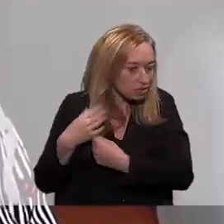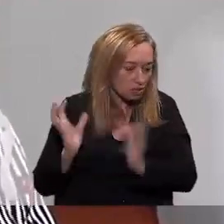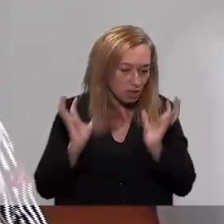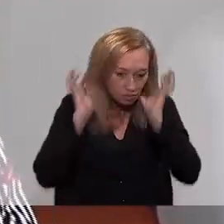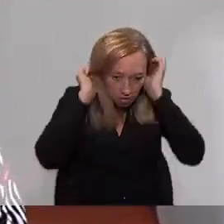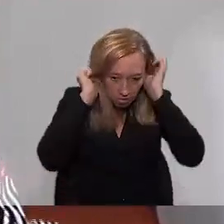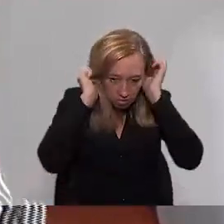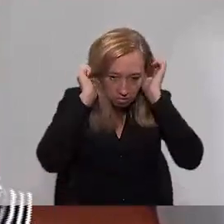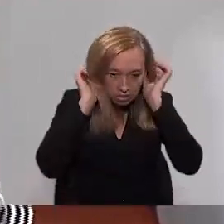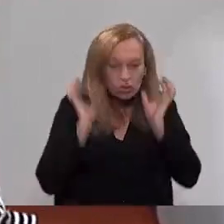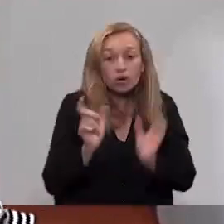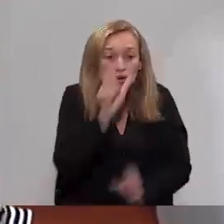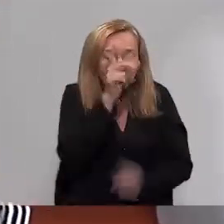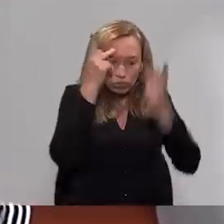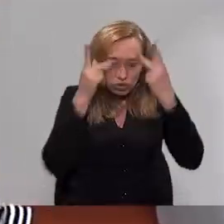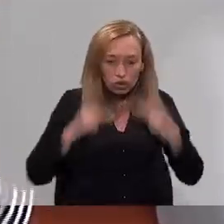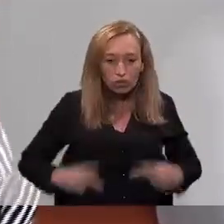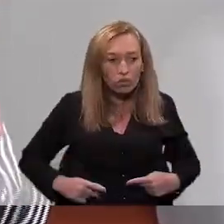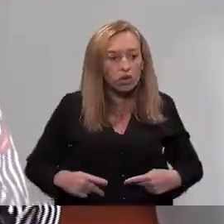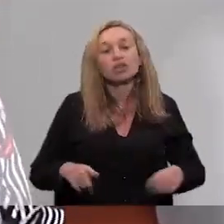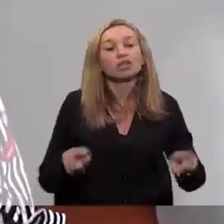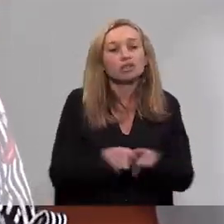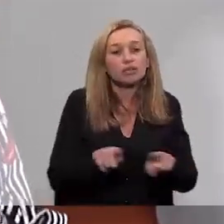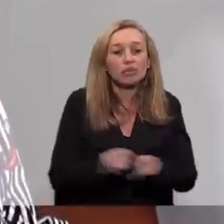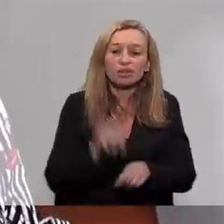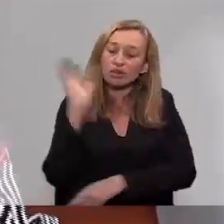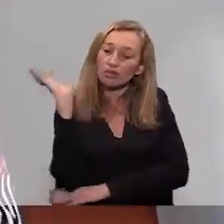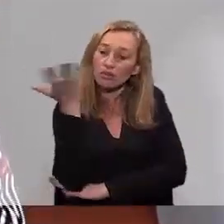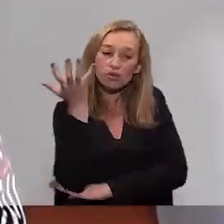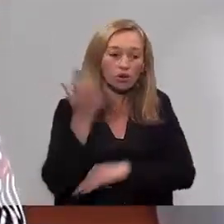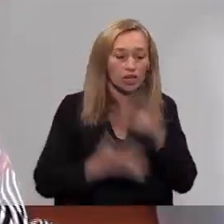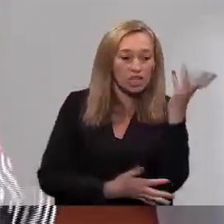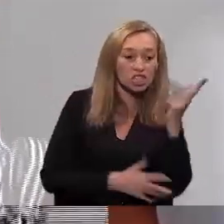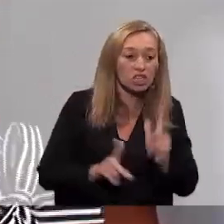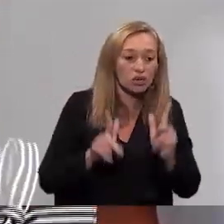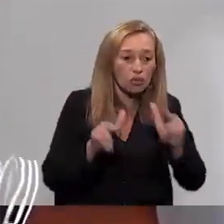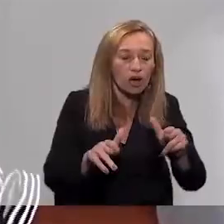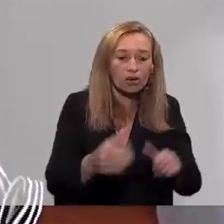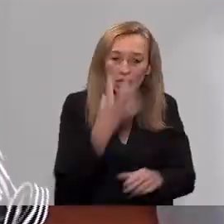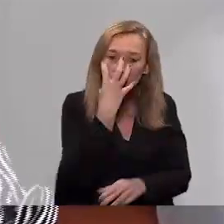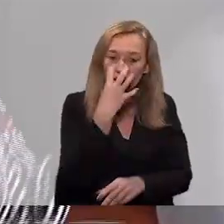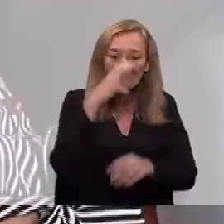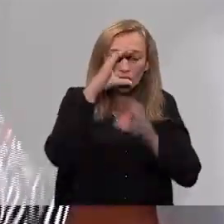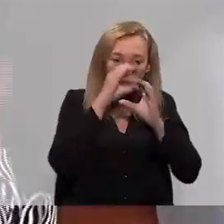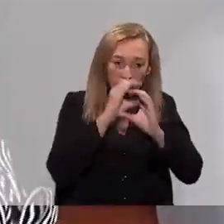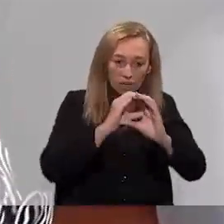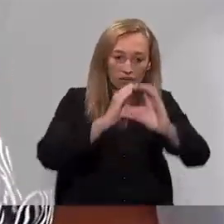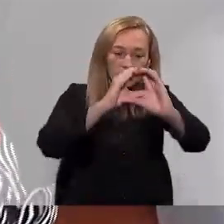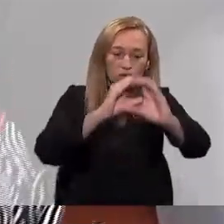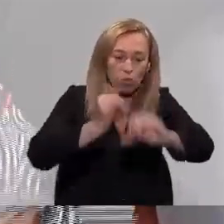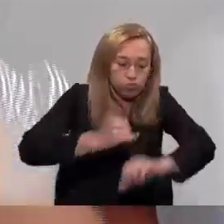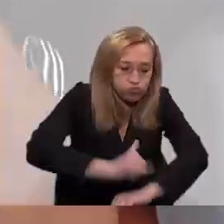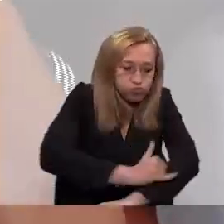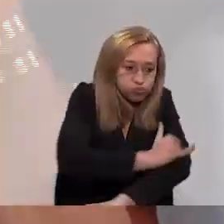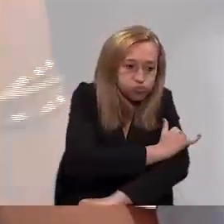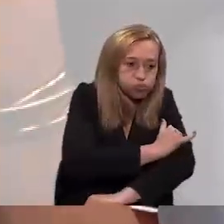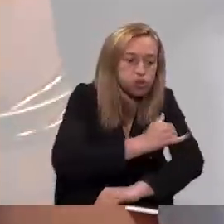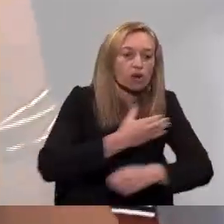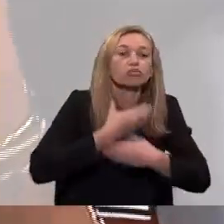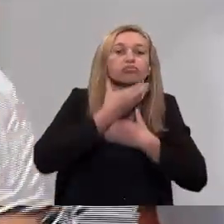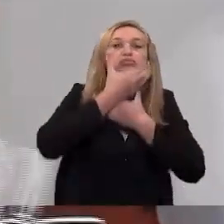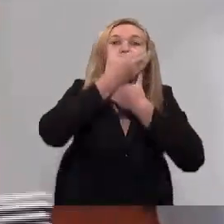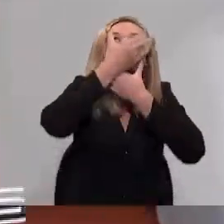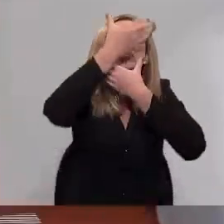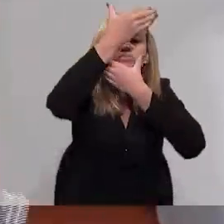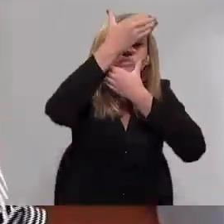liso e como seres humanos. E na floresta eu faço a comparação. O elefante é gordinho, a girafa tem pescoço